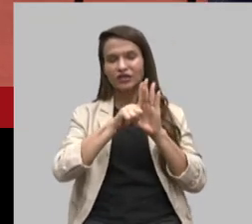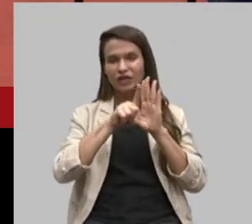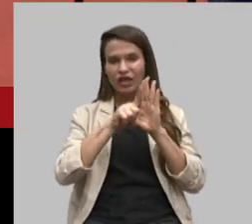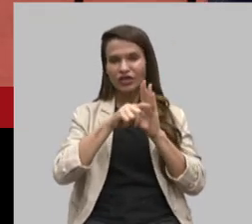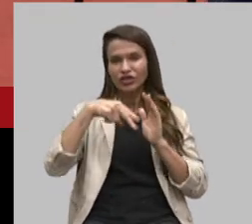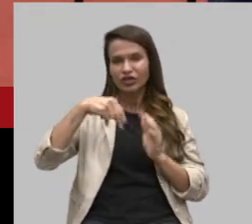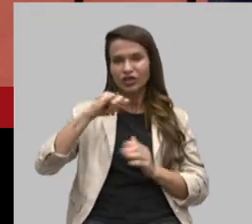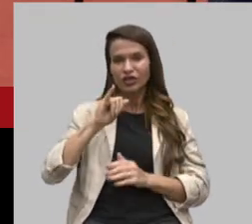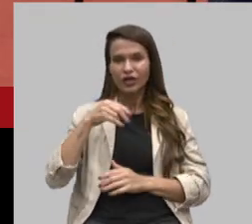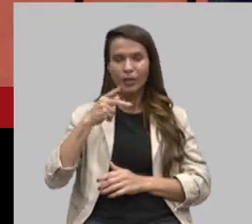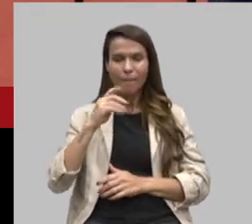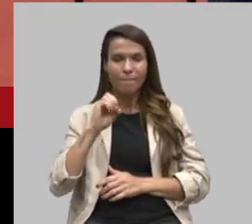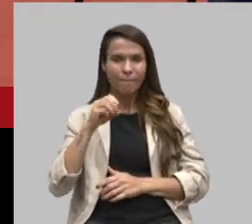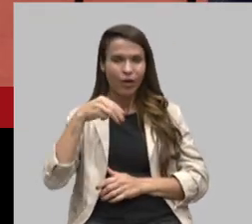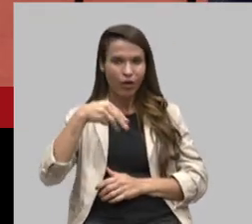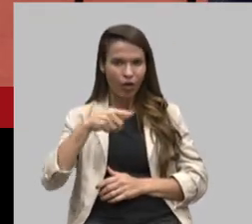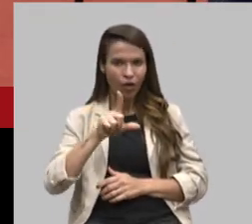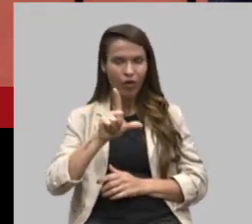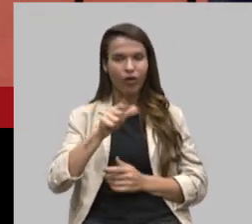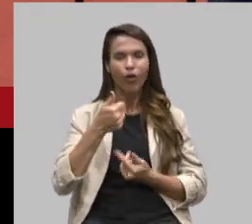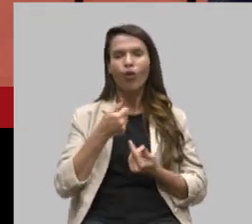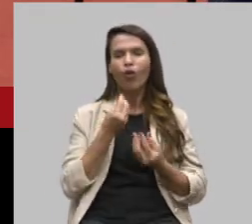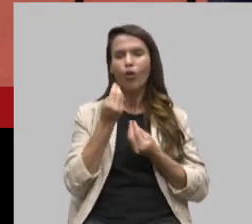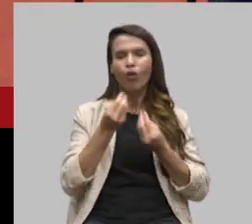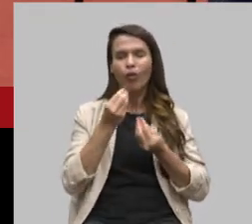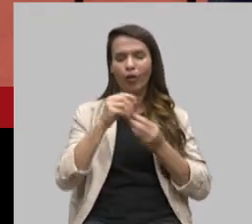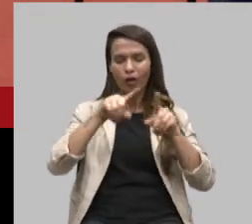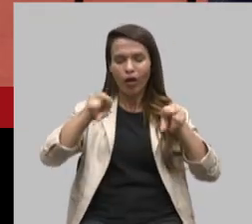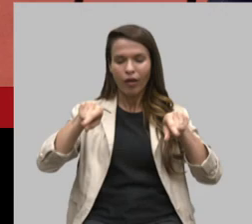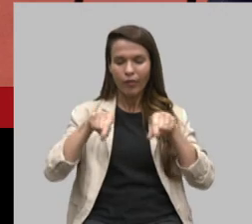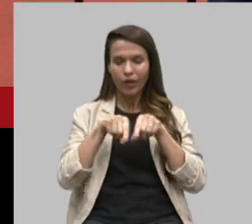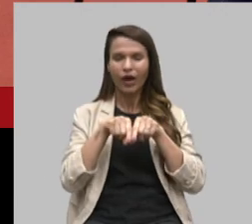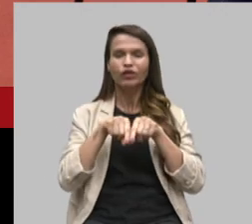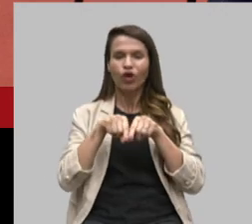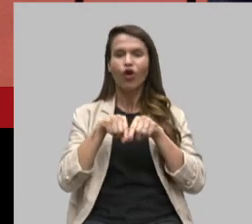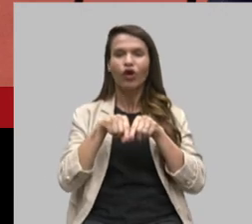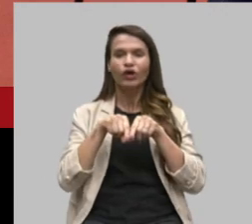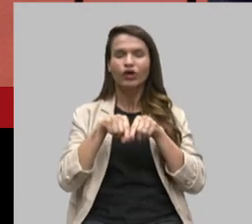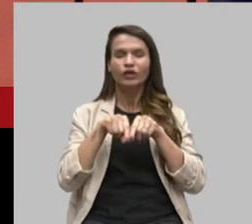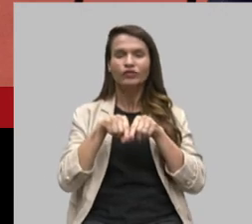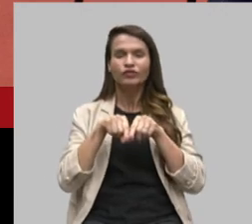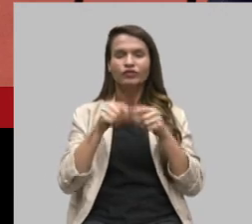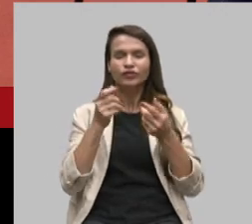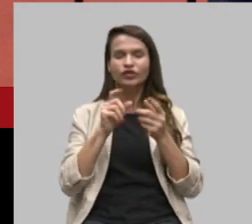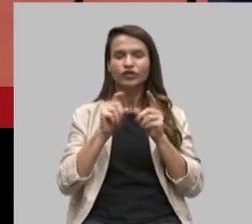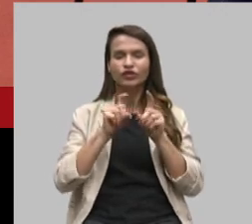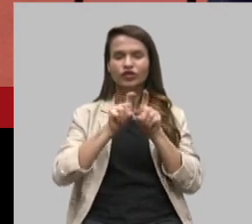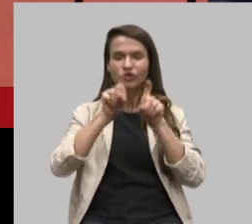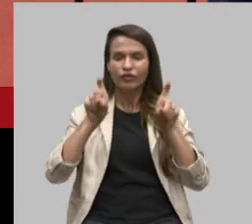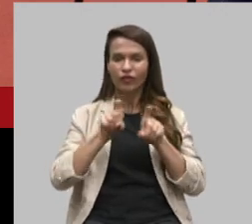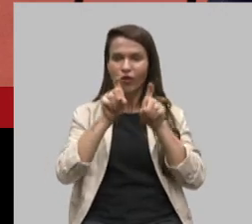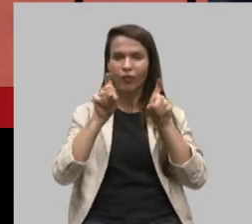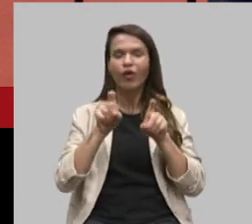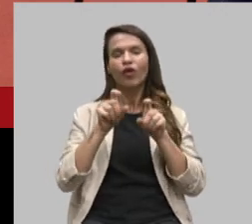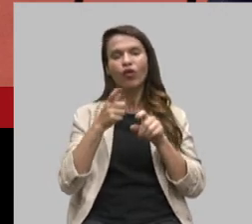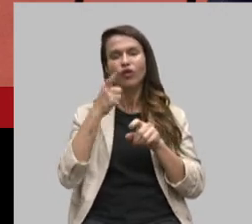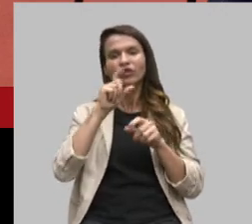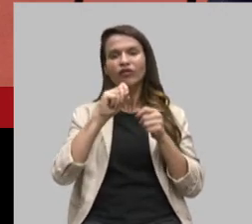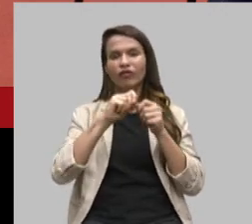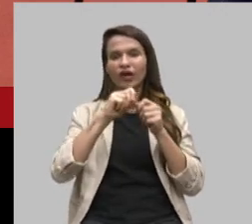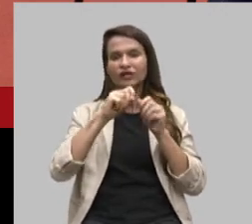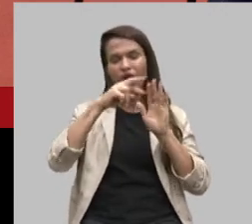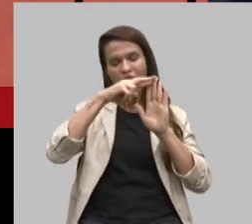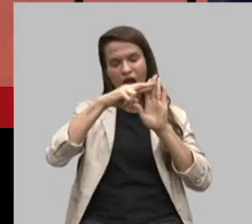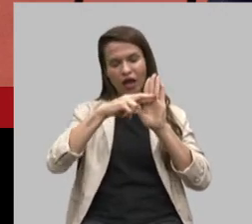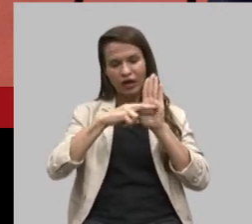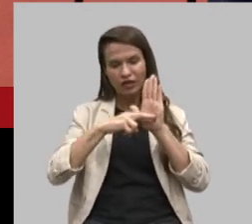raciocínio com o laboratório de informática você vai ter realmente um consenso de adaptação para fazer redação com o Word e o Excel